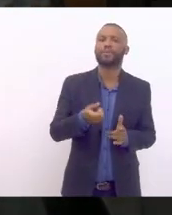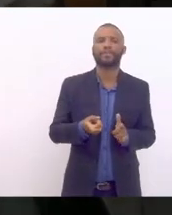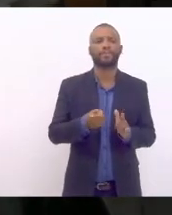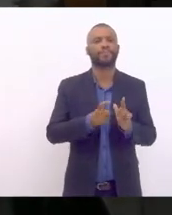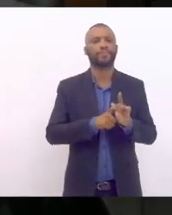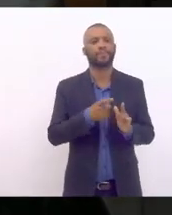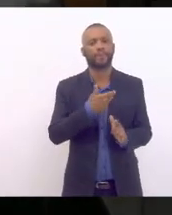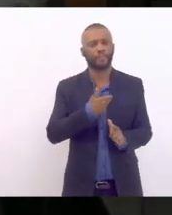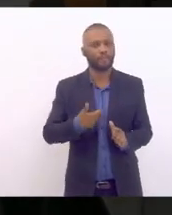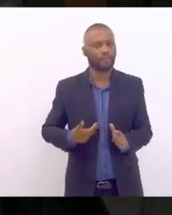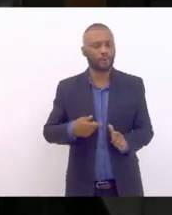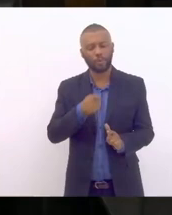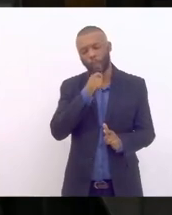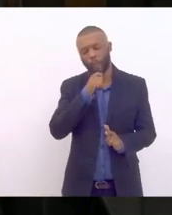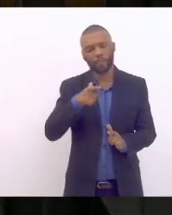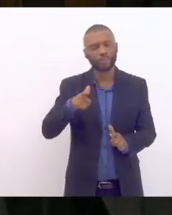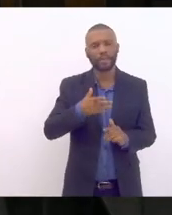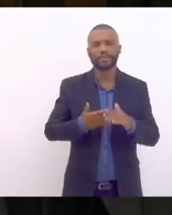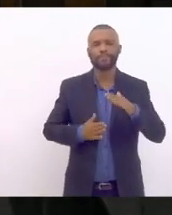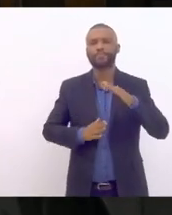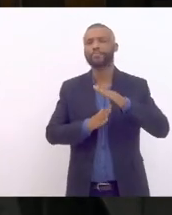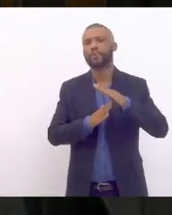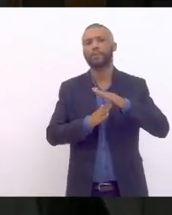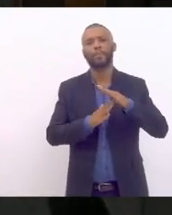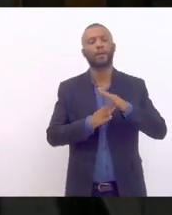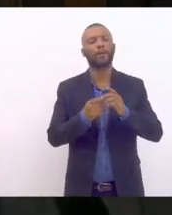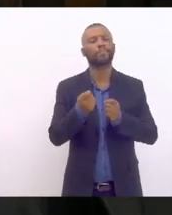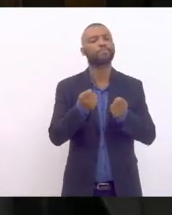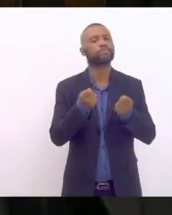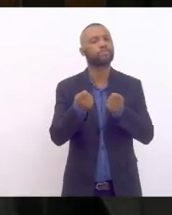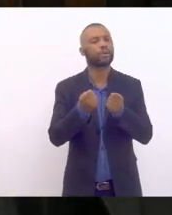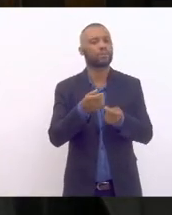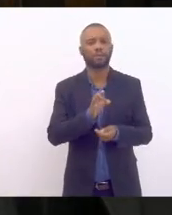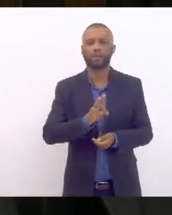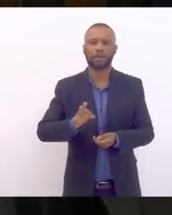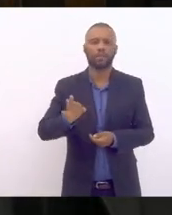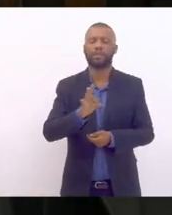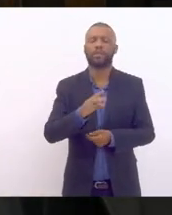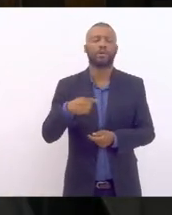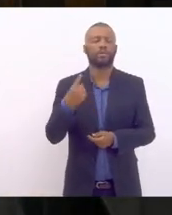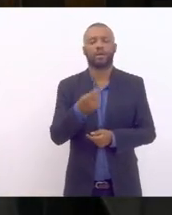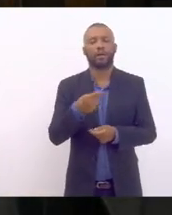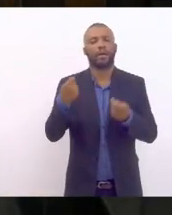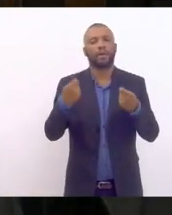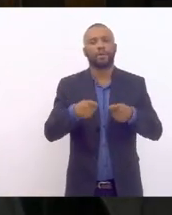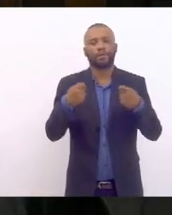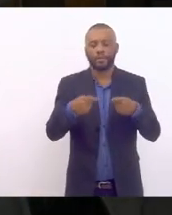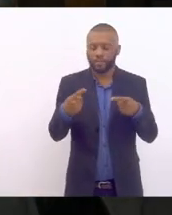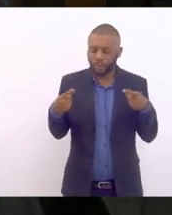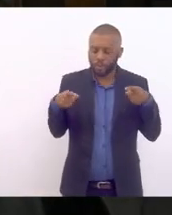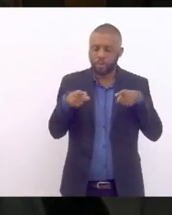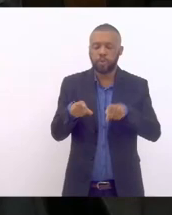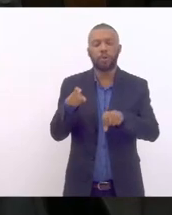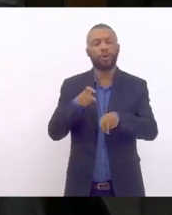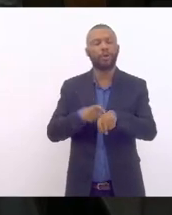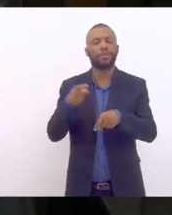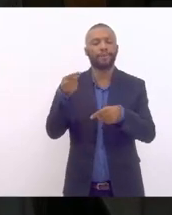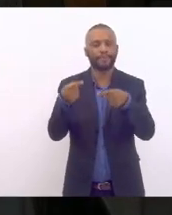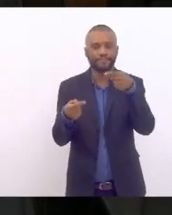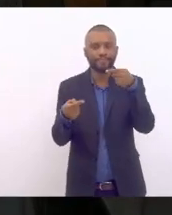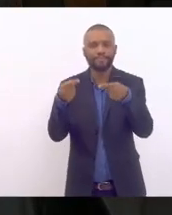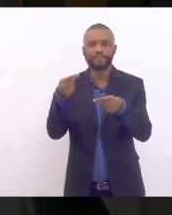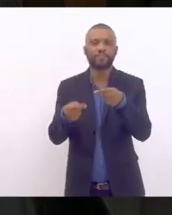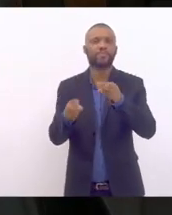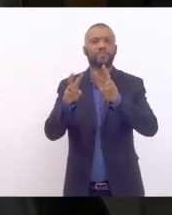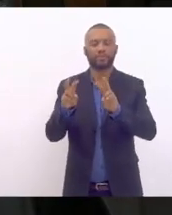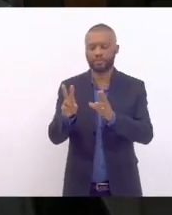sem que haja limitação pelo teto de gastos e nós aqui precisamos ao mesmo tempo de bater na